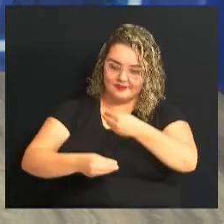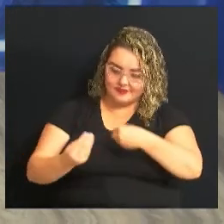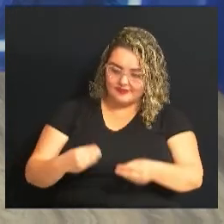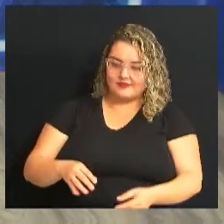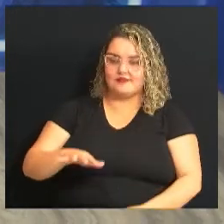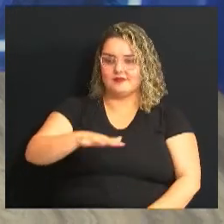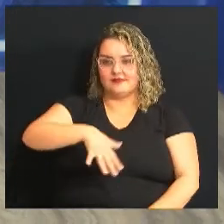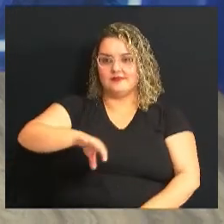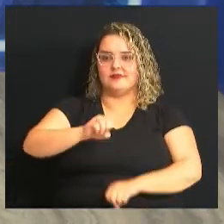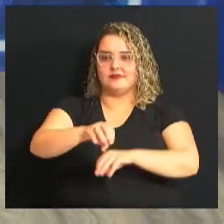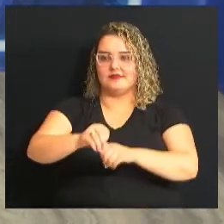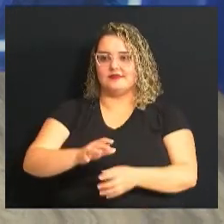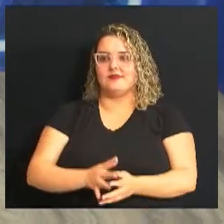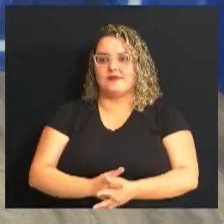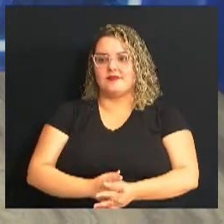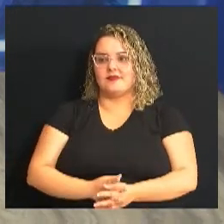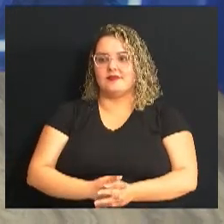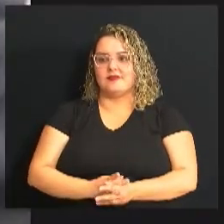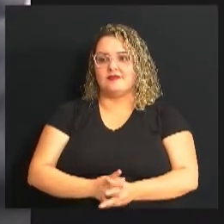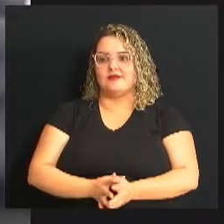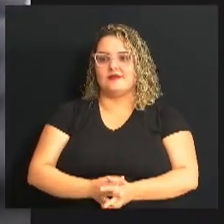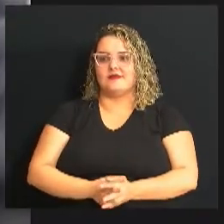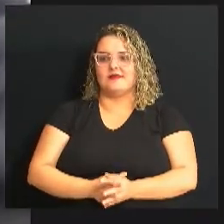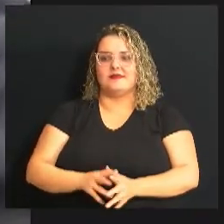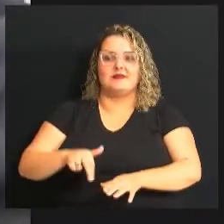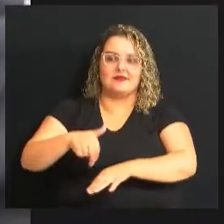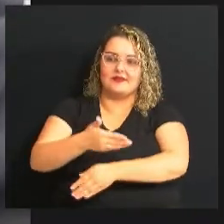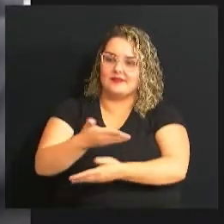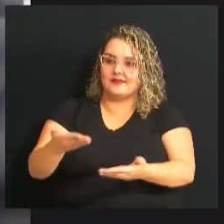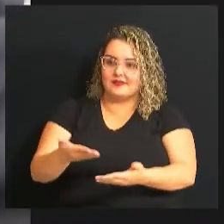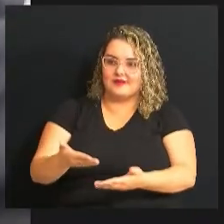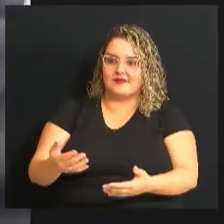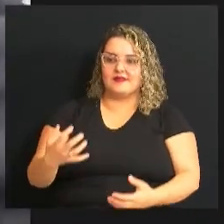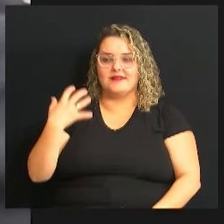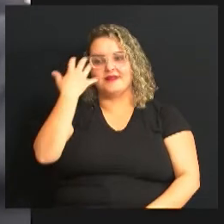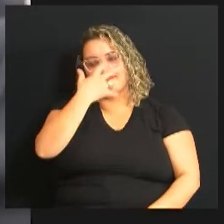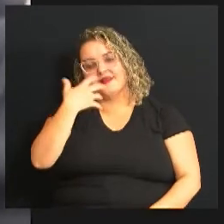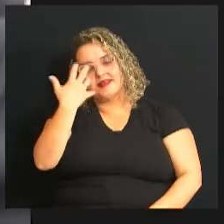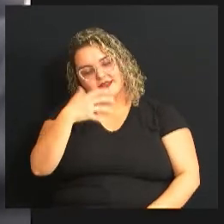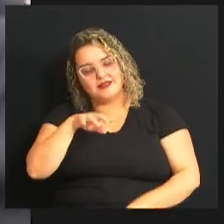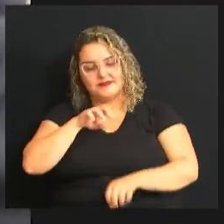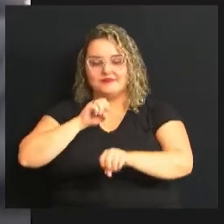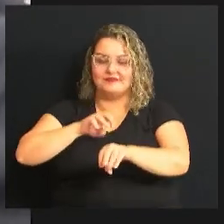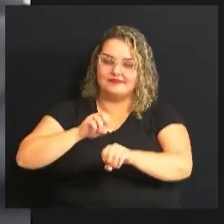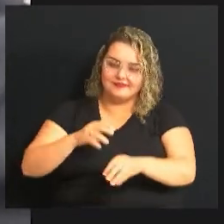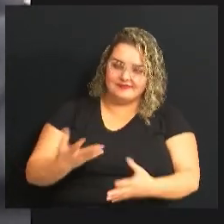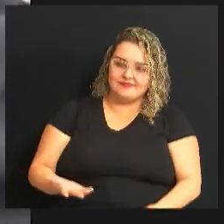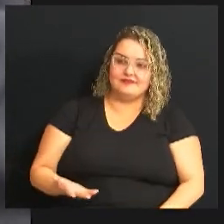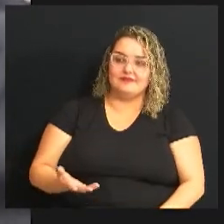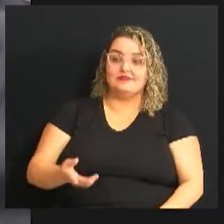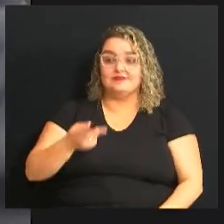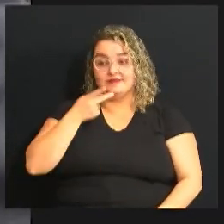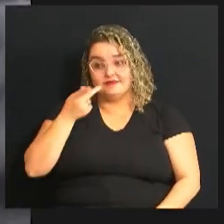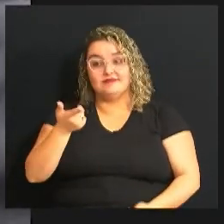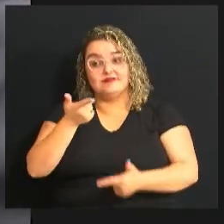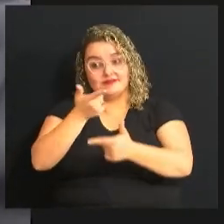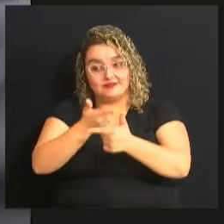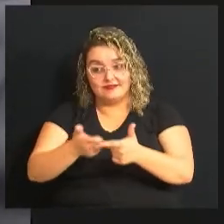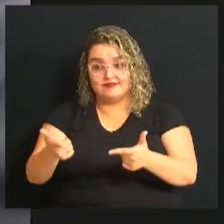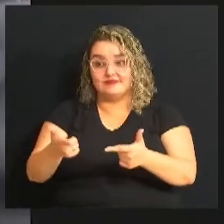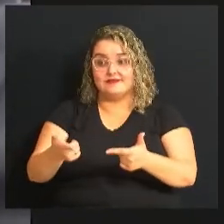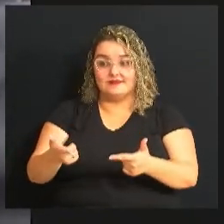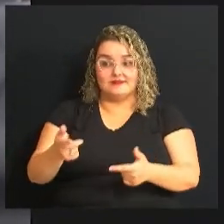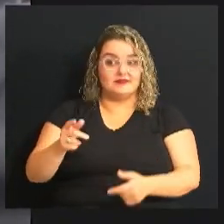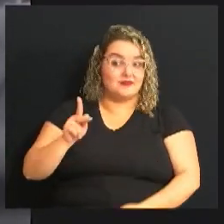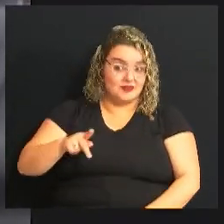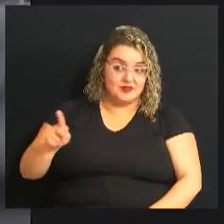educação. Estou à disposição, sou apaixonado por educação e, como disse, os professores